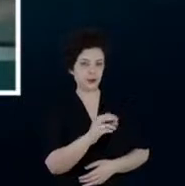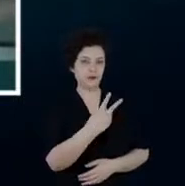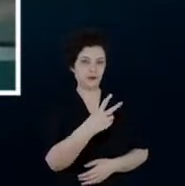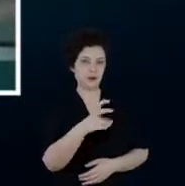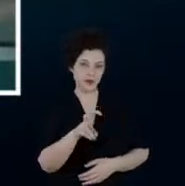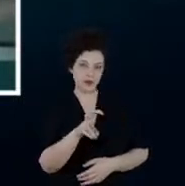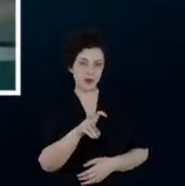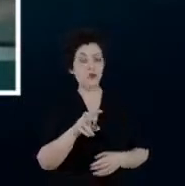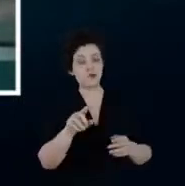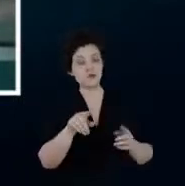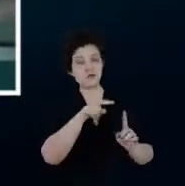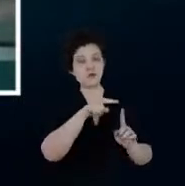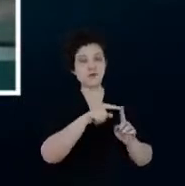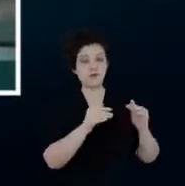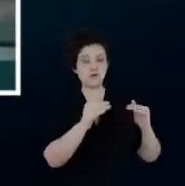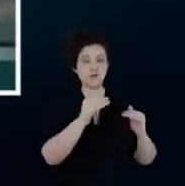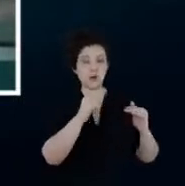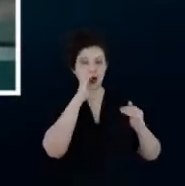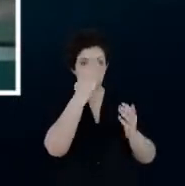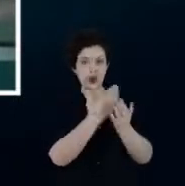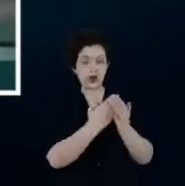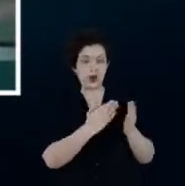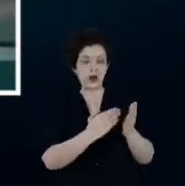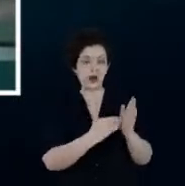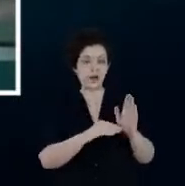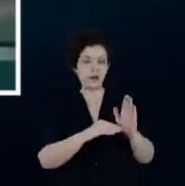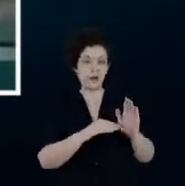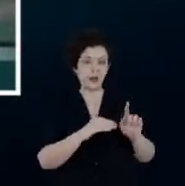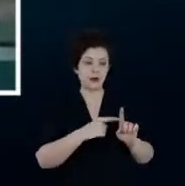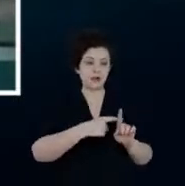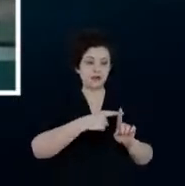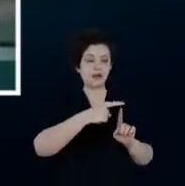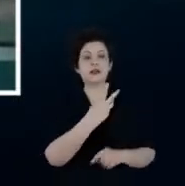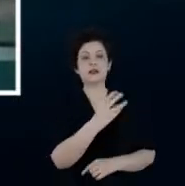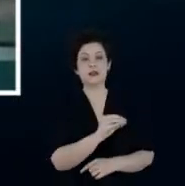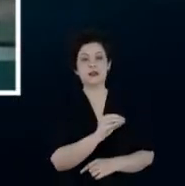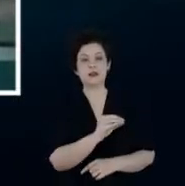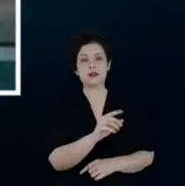uma estimativa de aumentar para 30 gigawatts.